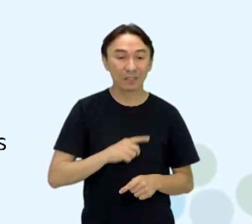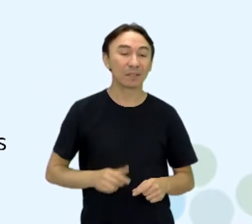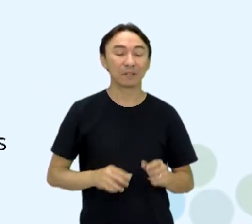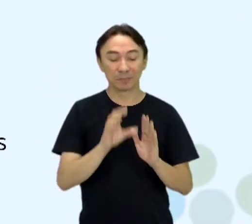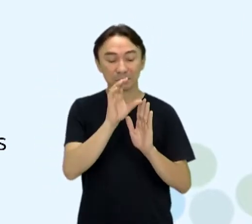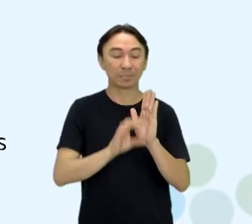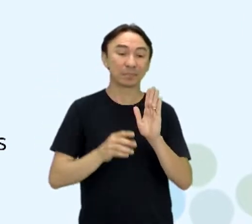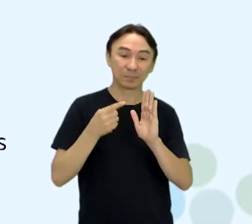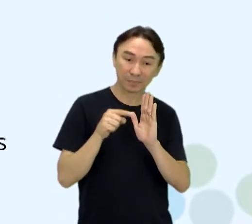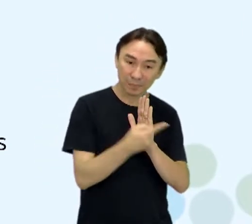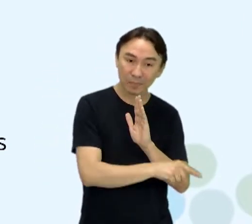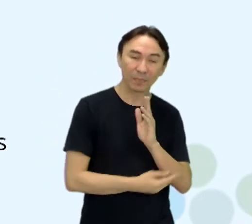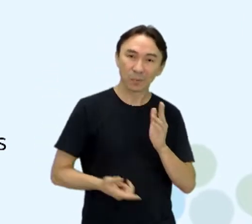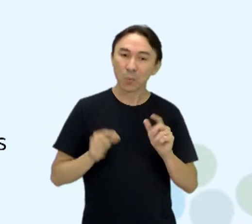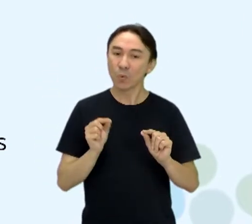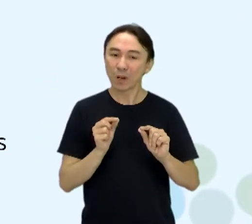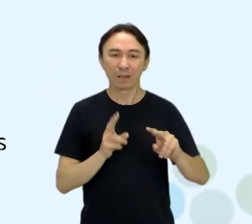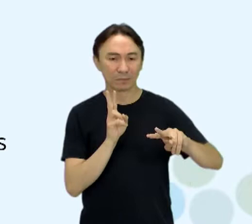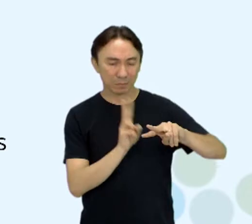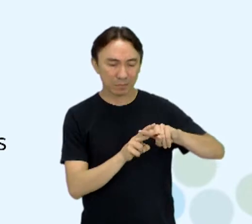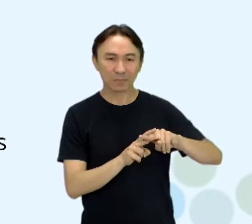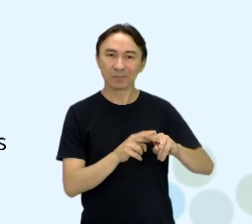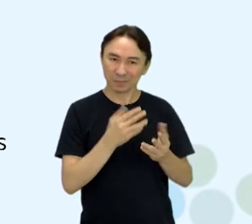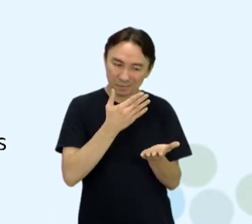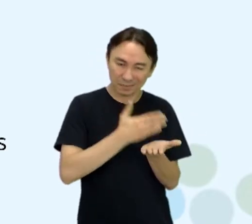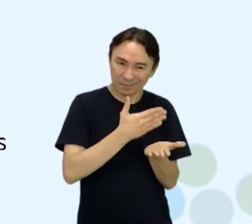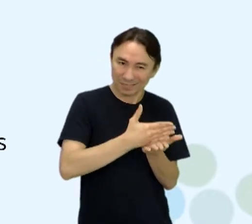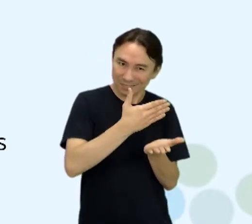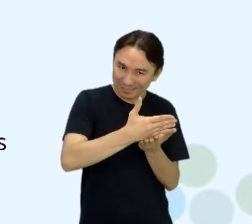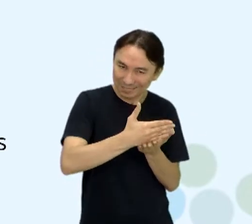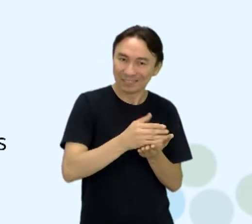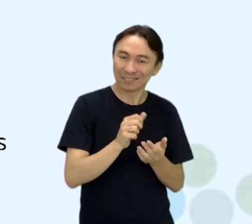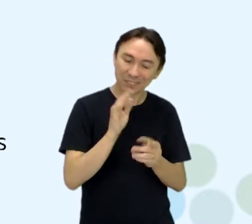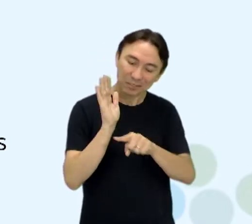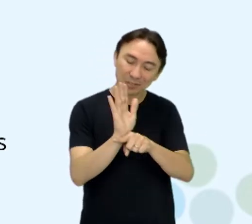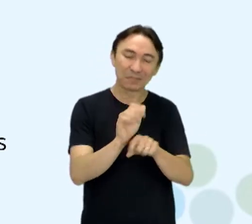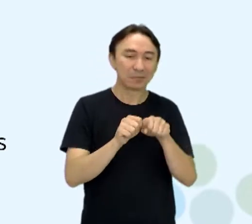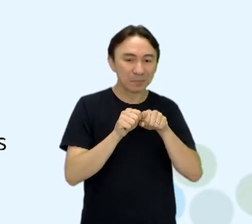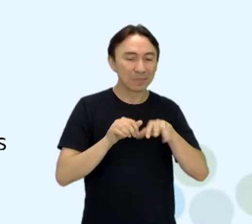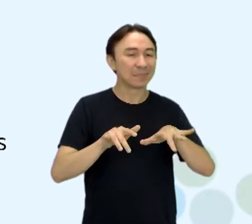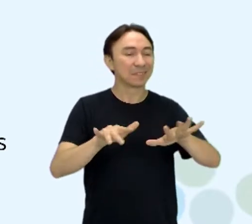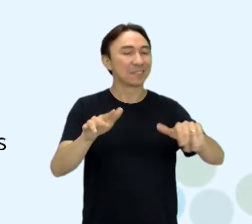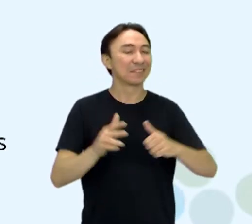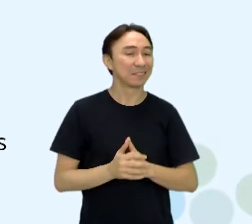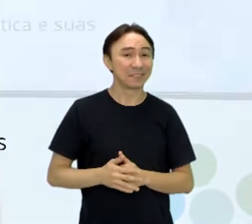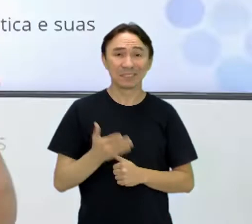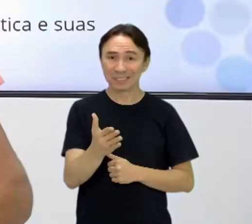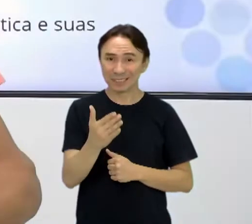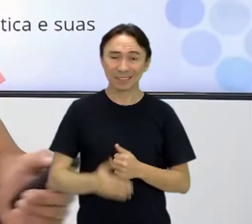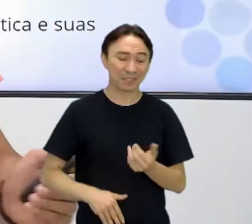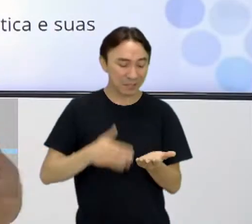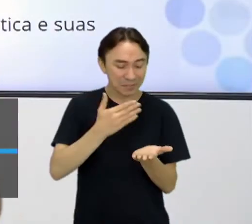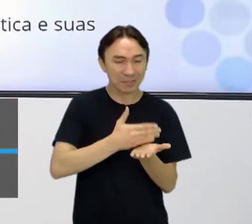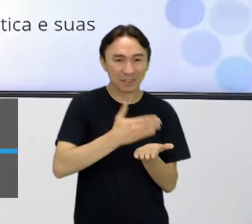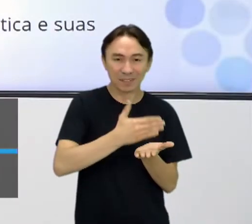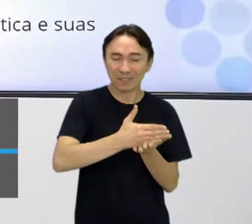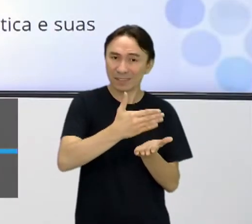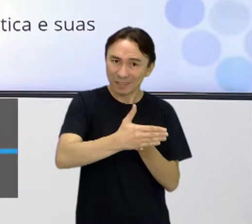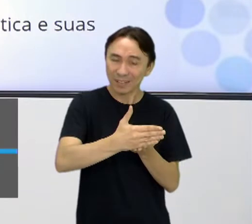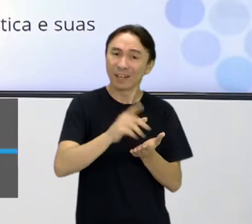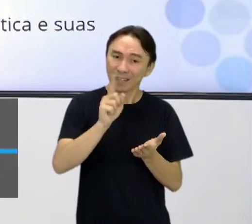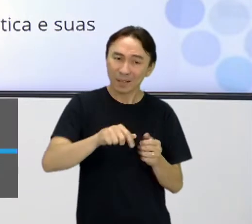Divide Multiplica. A gente já conversou muito, né, que na realidade quem divide não divide nada mesmo, né? Multiplica, né? Você replica,